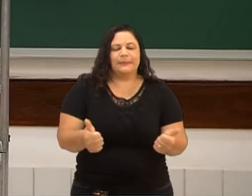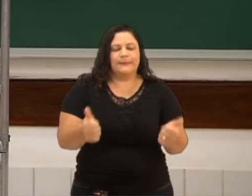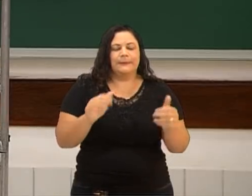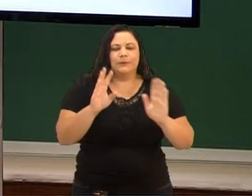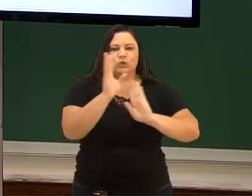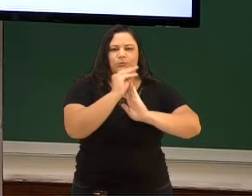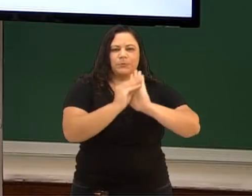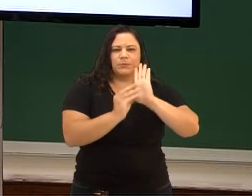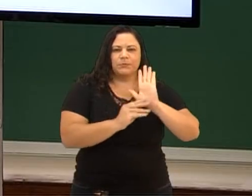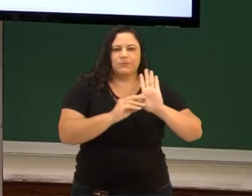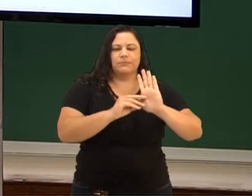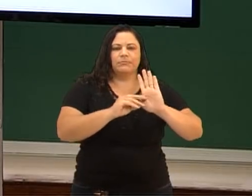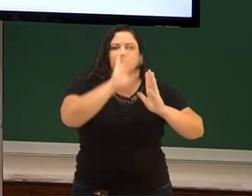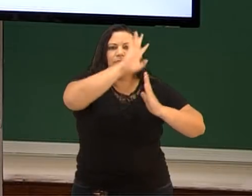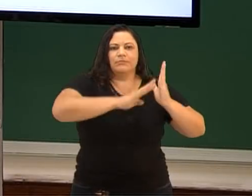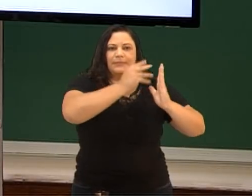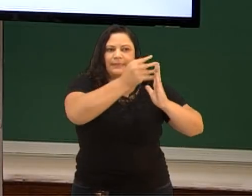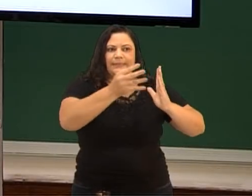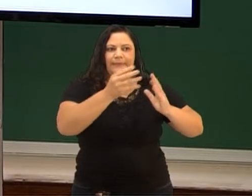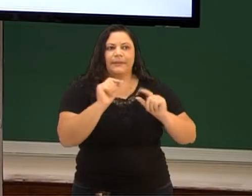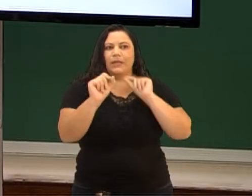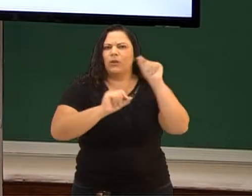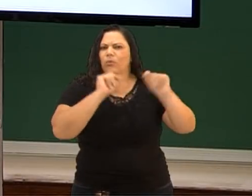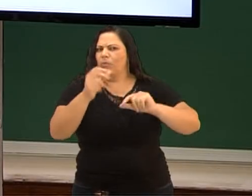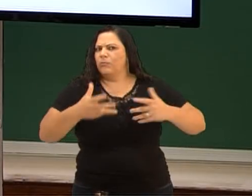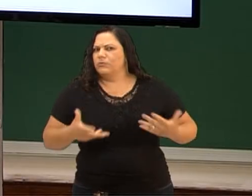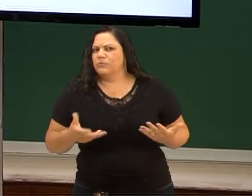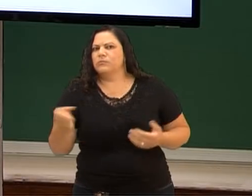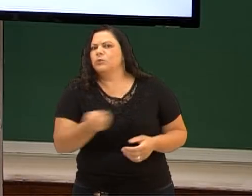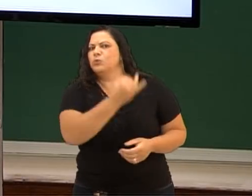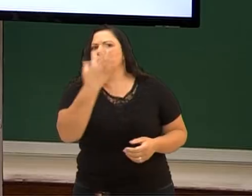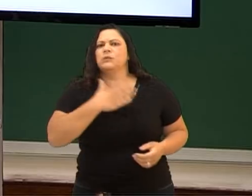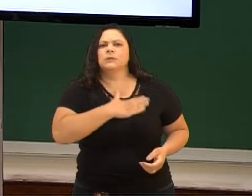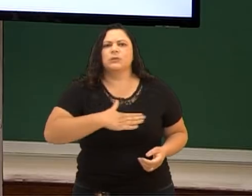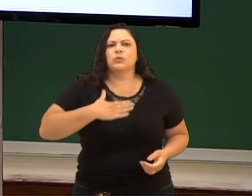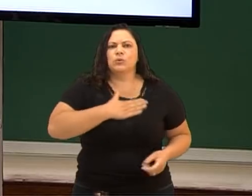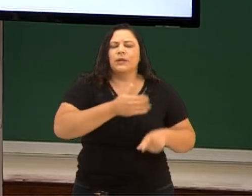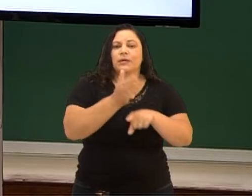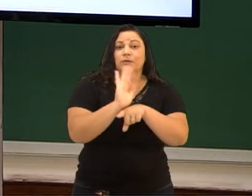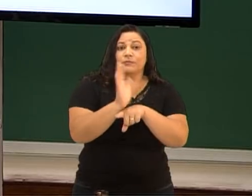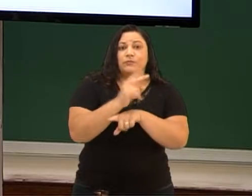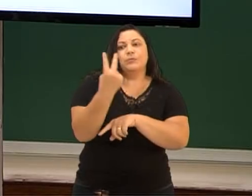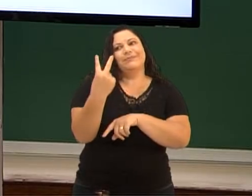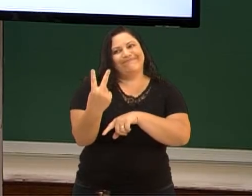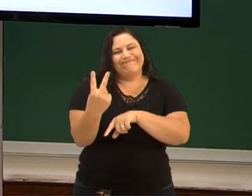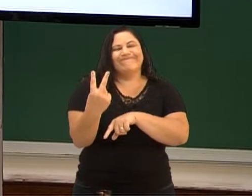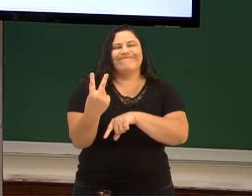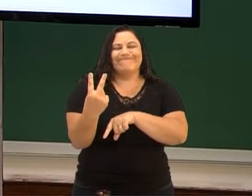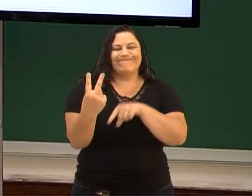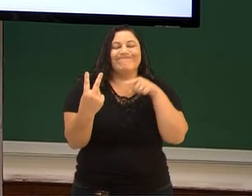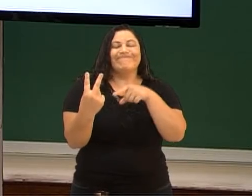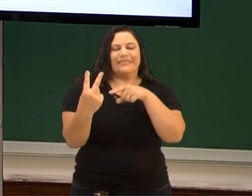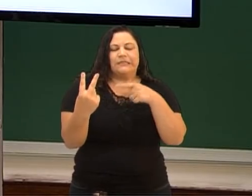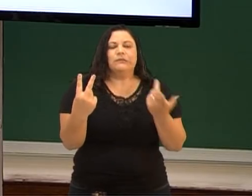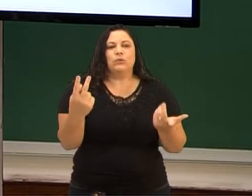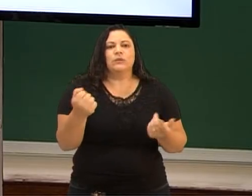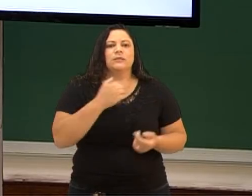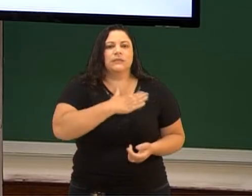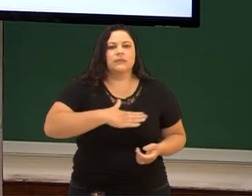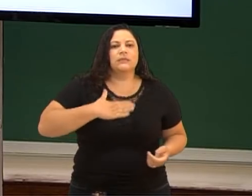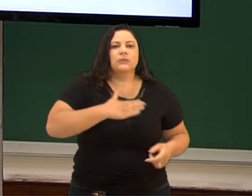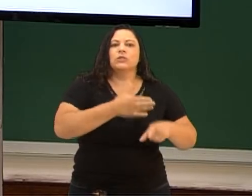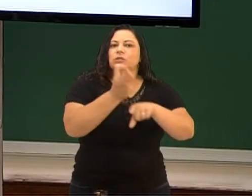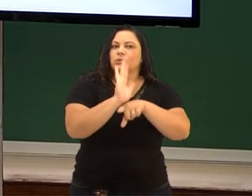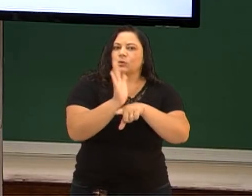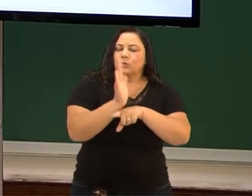percentual. Então, como que ficou lá? Então, quantos que gostam de filme mesmo? 2 alunos gostam de assistir filmes durante a